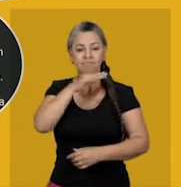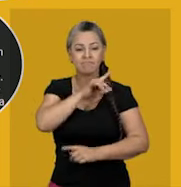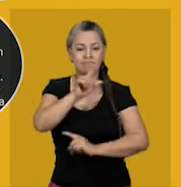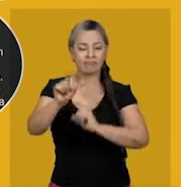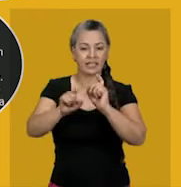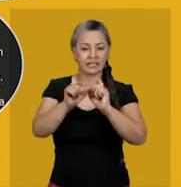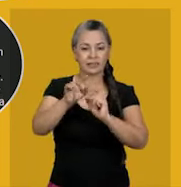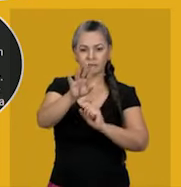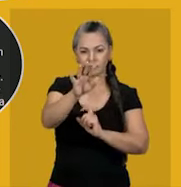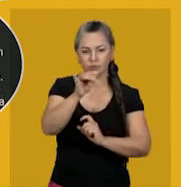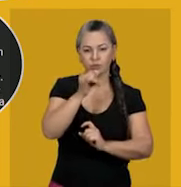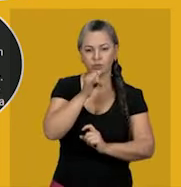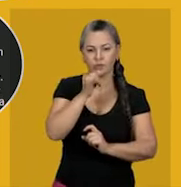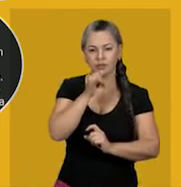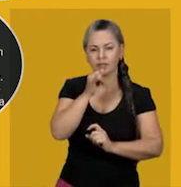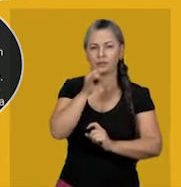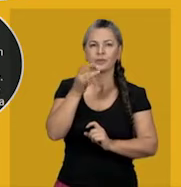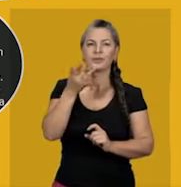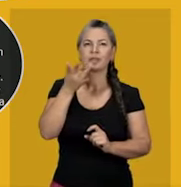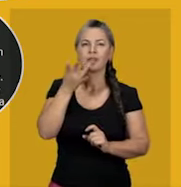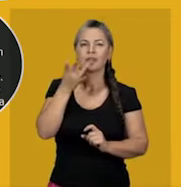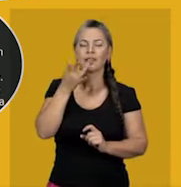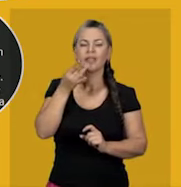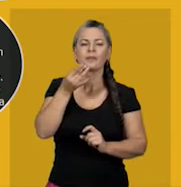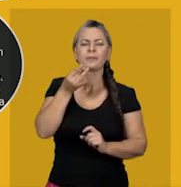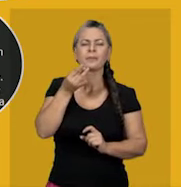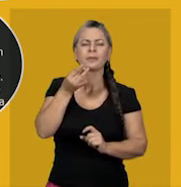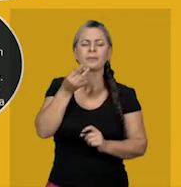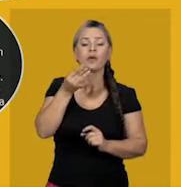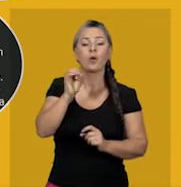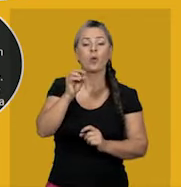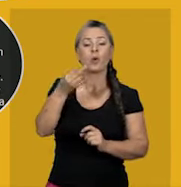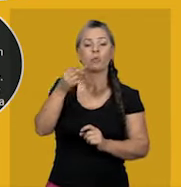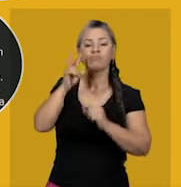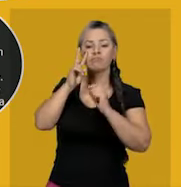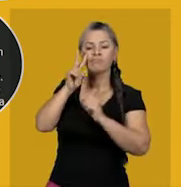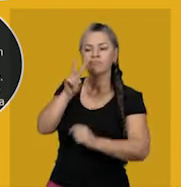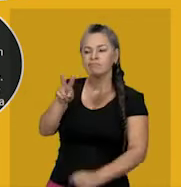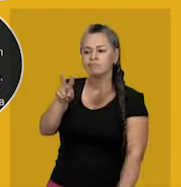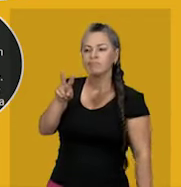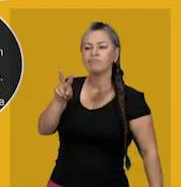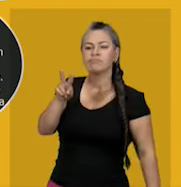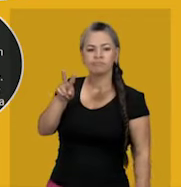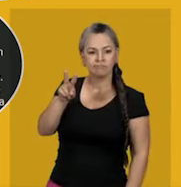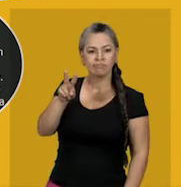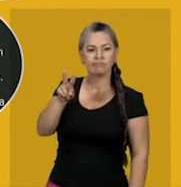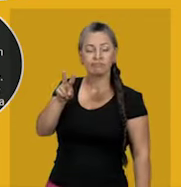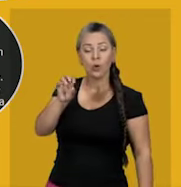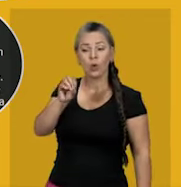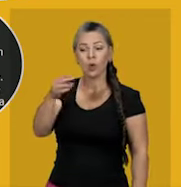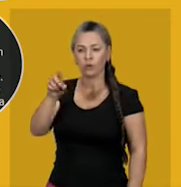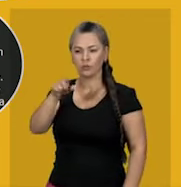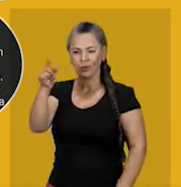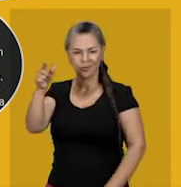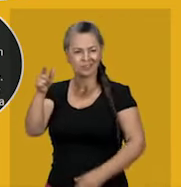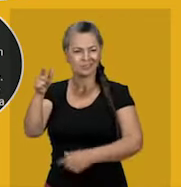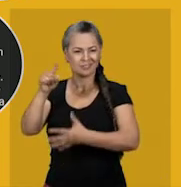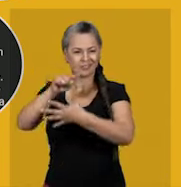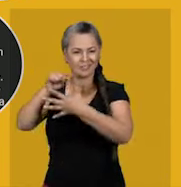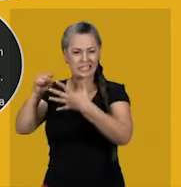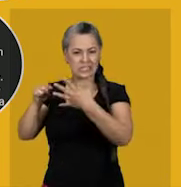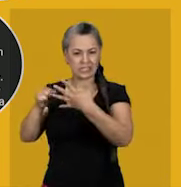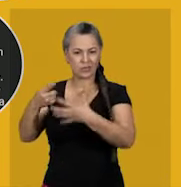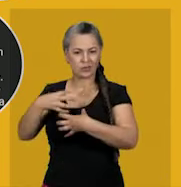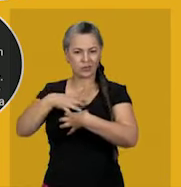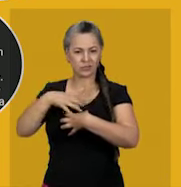ter da gustação, da visão, da audição e dos outros sistemas do